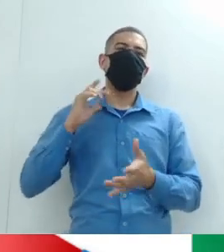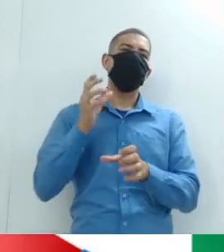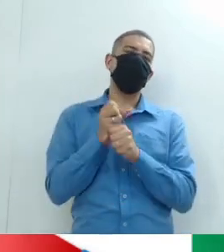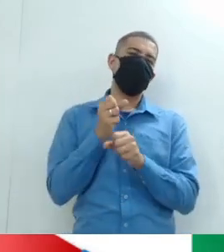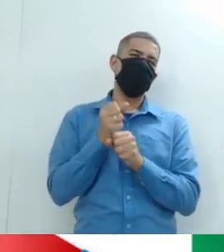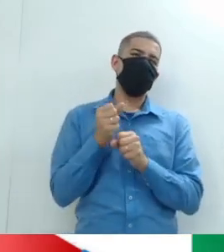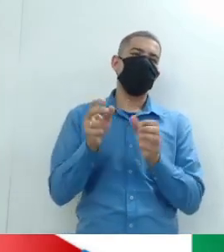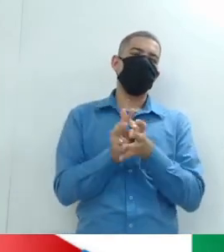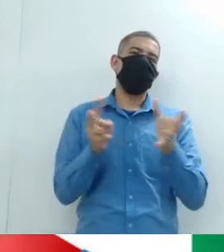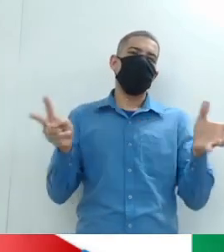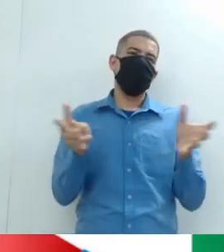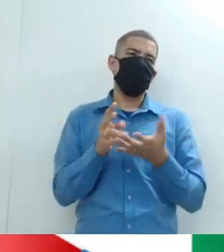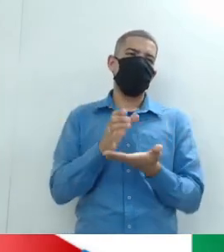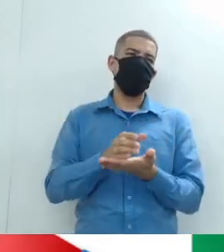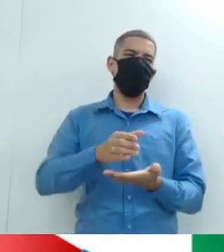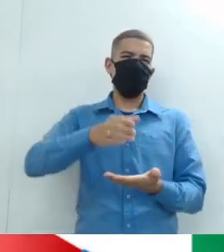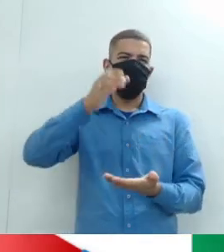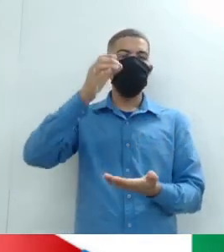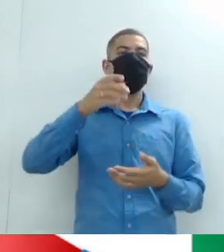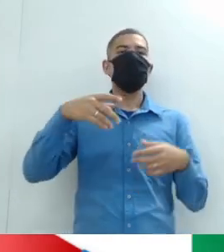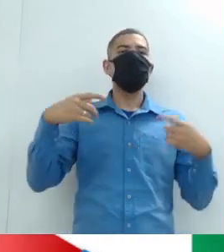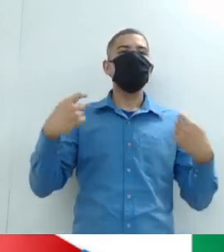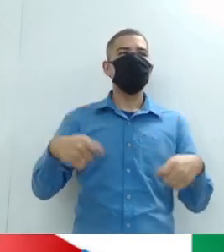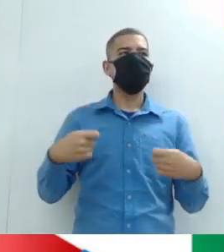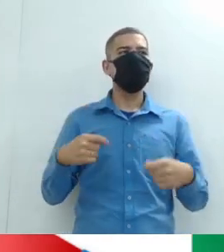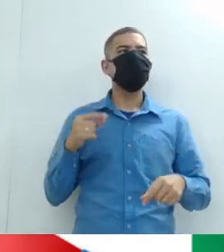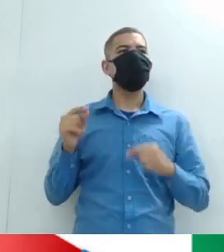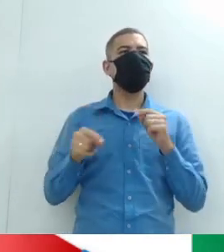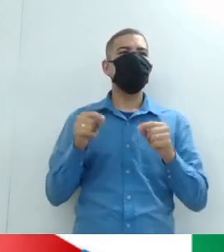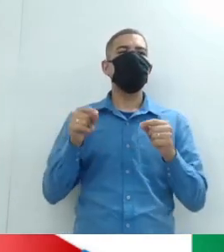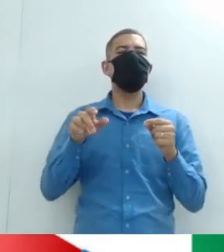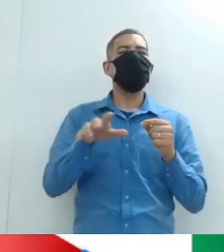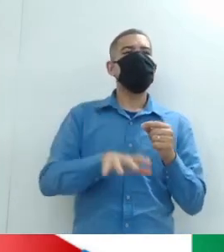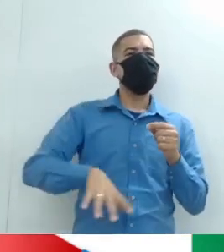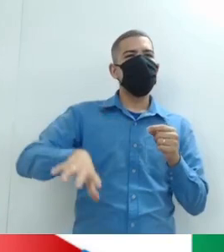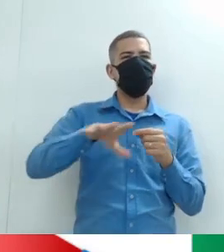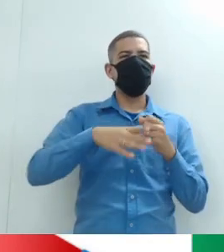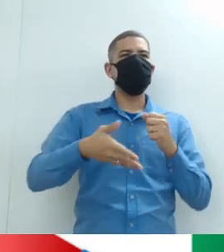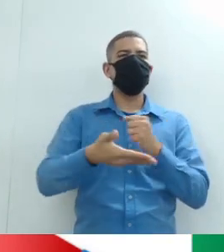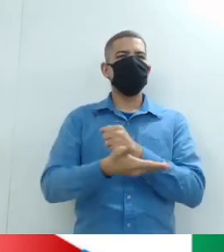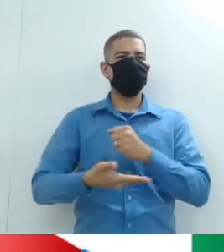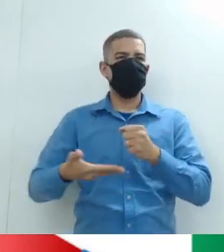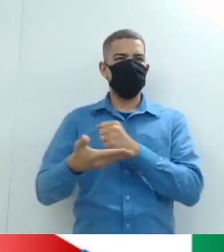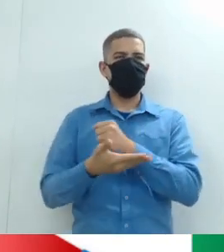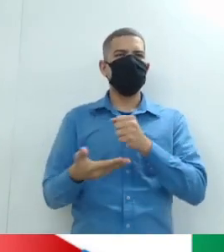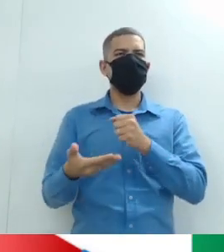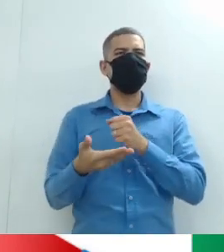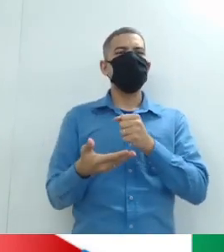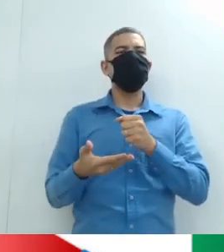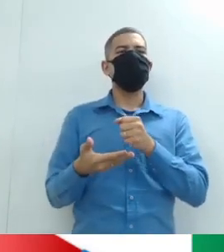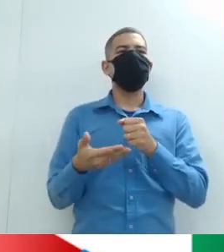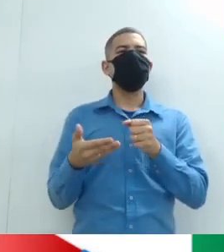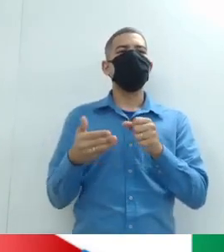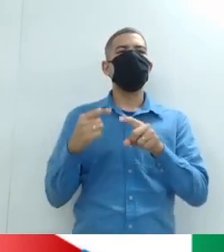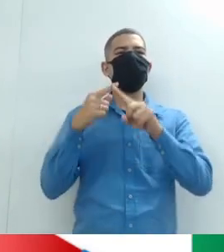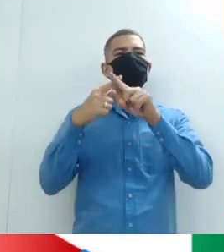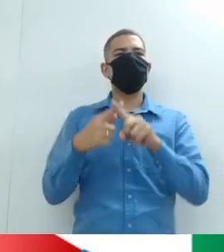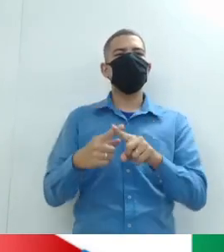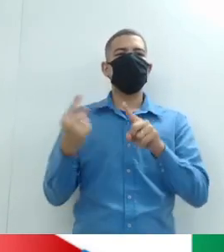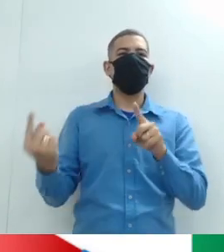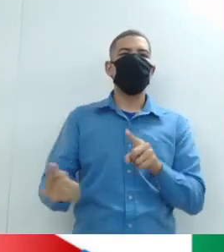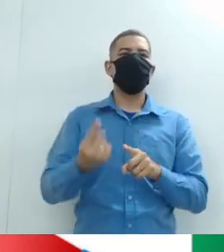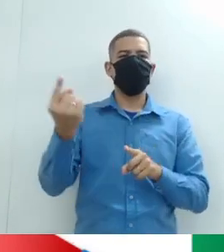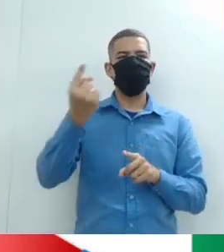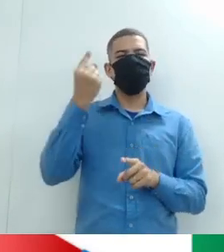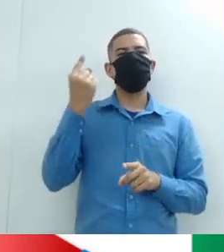o volume de um cilindro, eu vou pegar a área da base e multiplicar pela altura. As bases dos cilindros